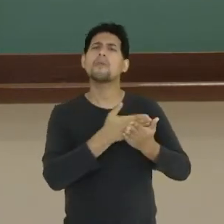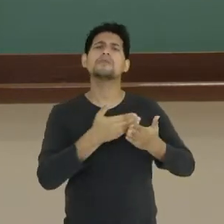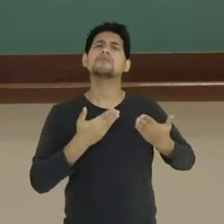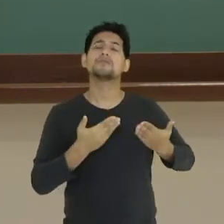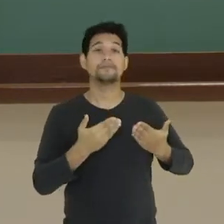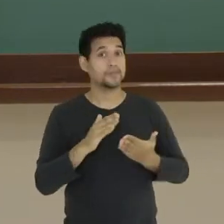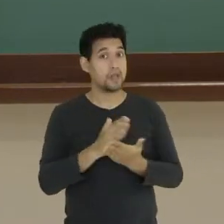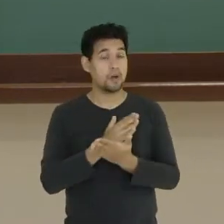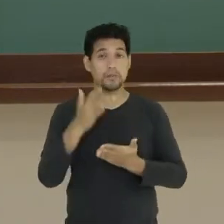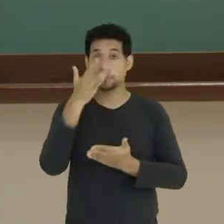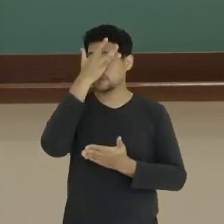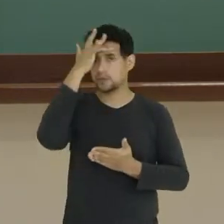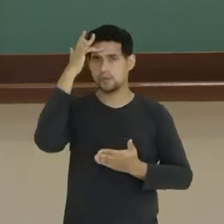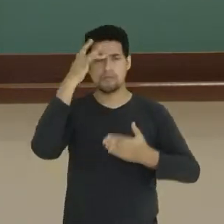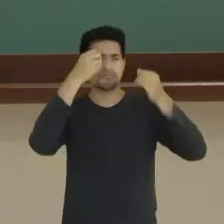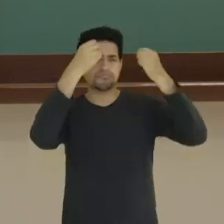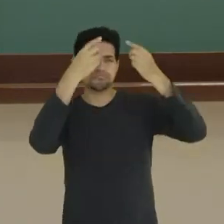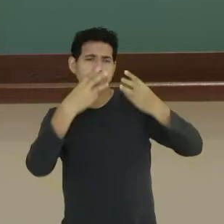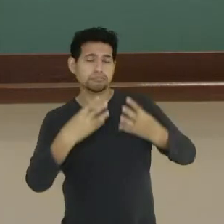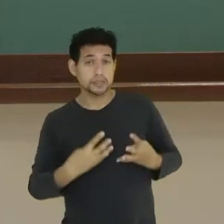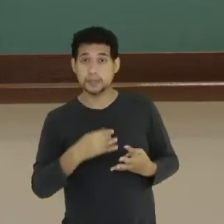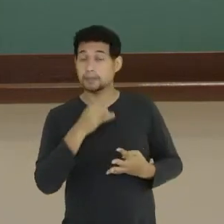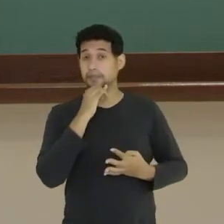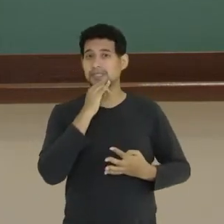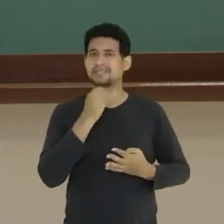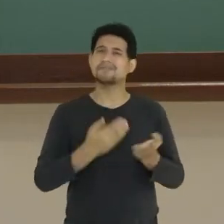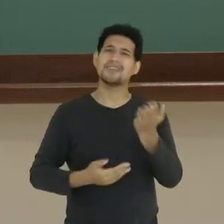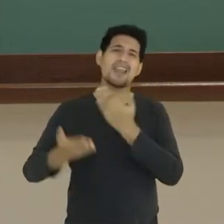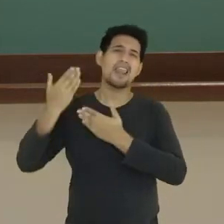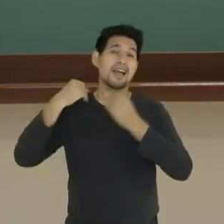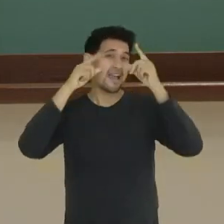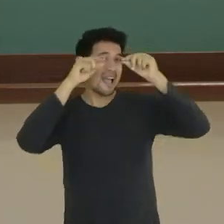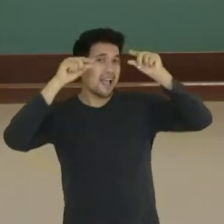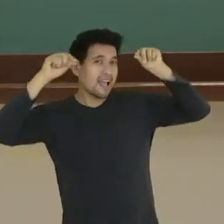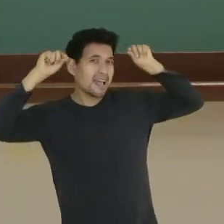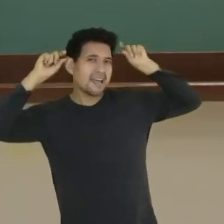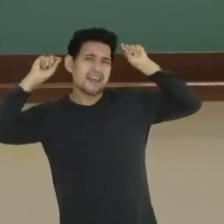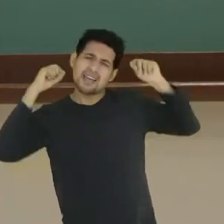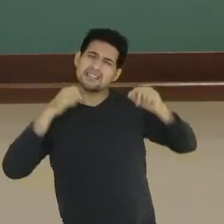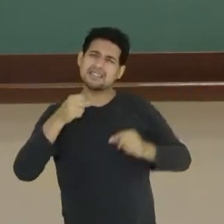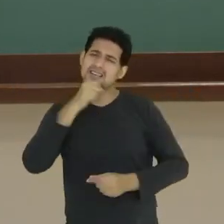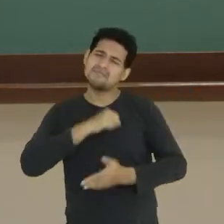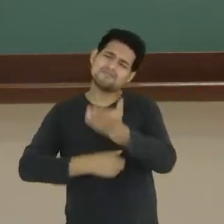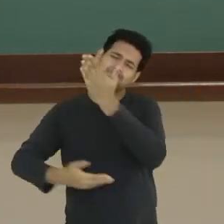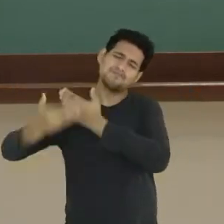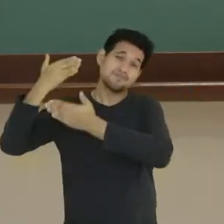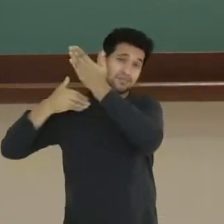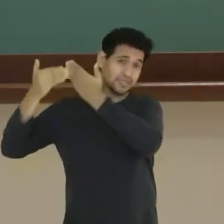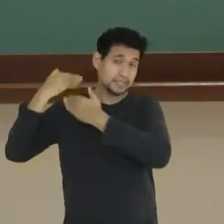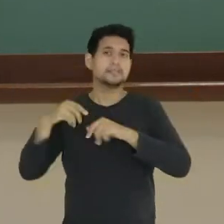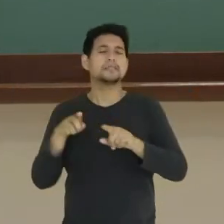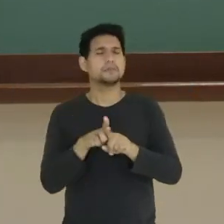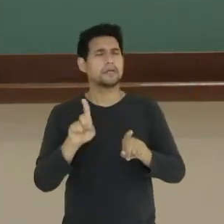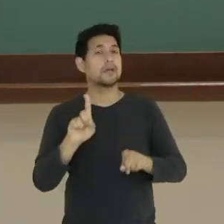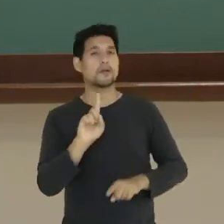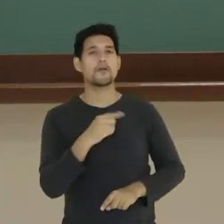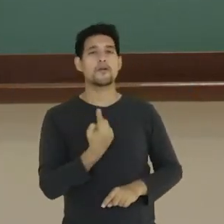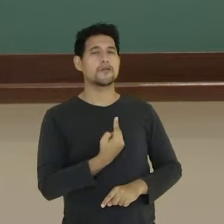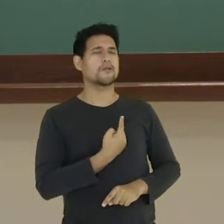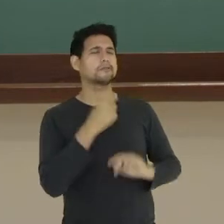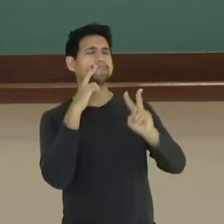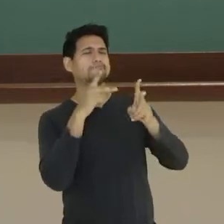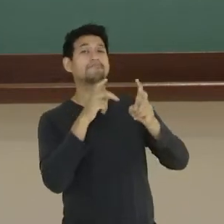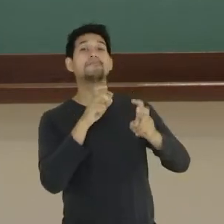esse nascimento da política à Grécia Antiga, né? Então seria na Grécia Antiga que nós temos